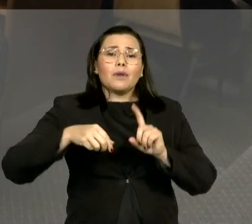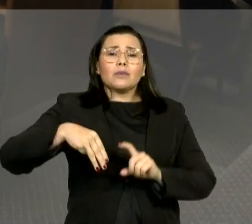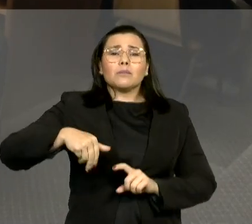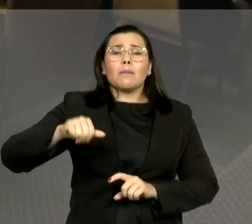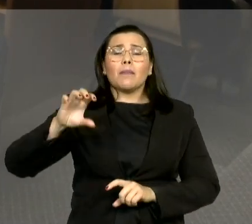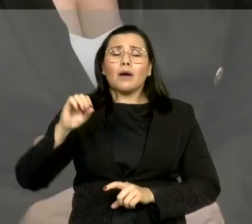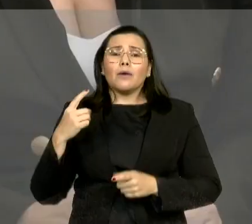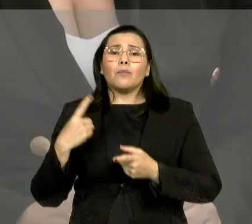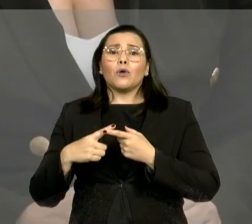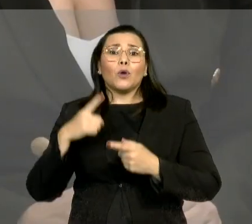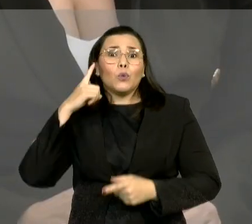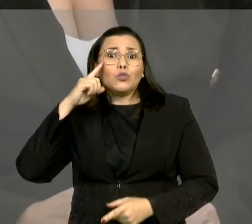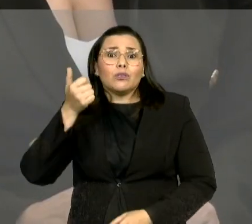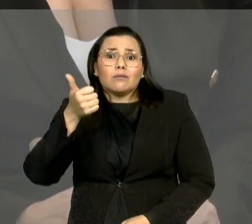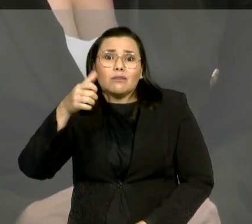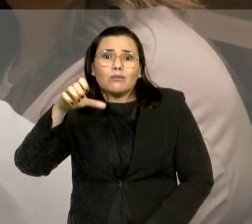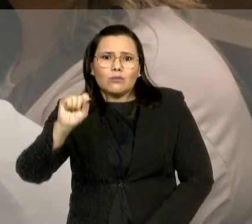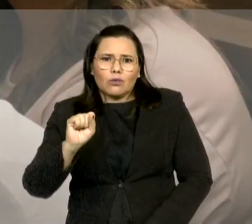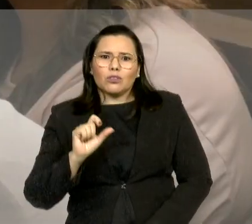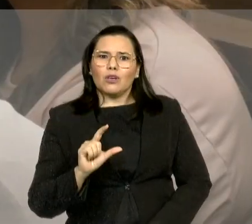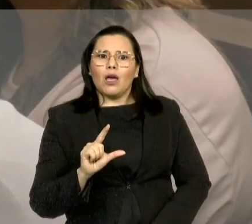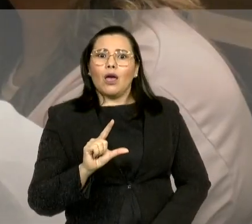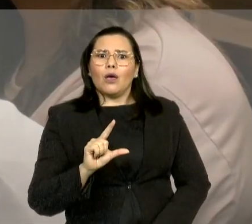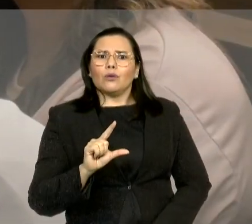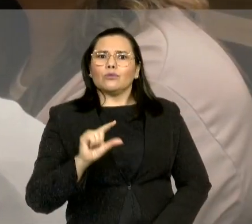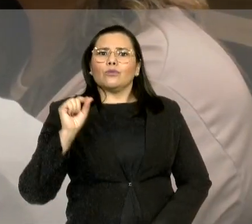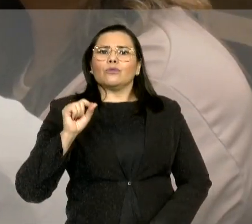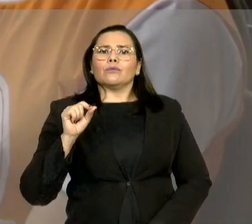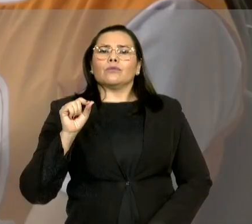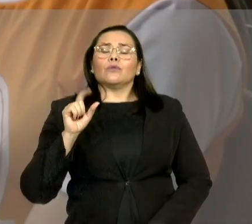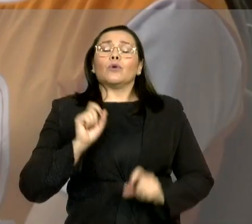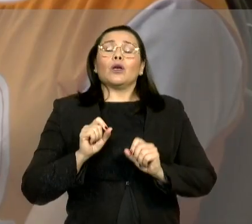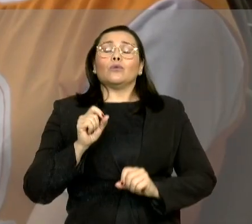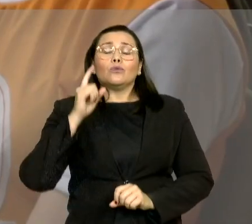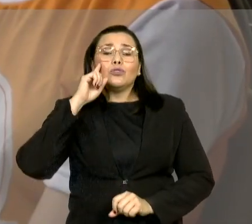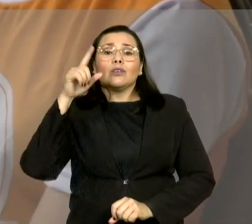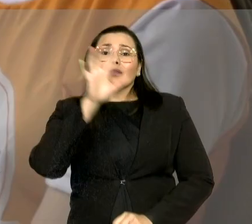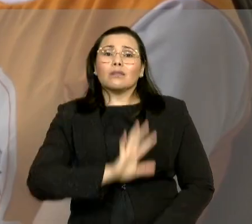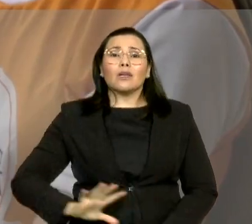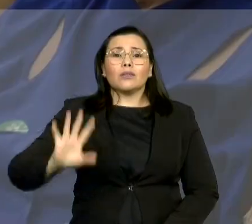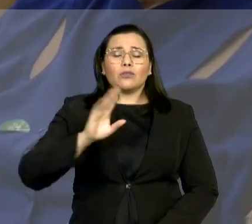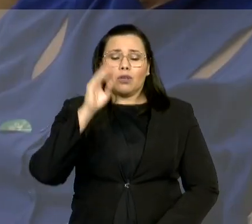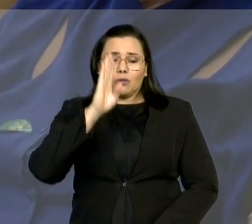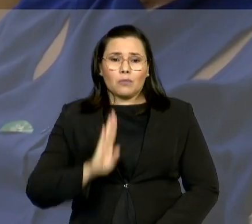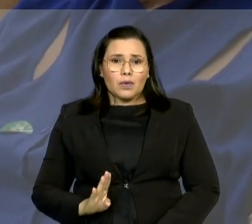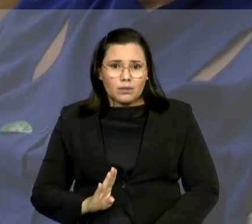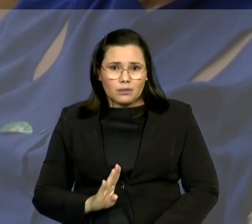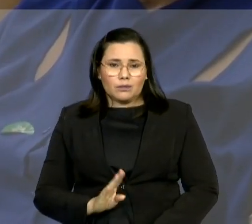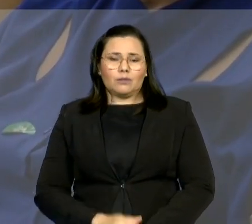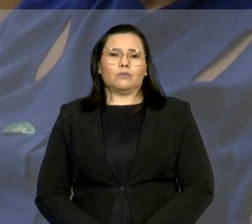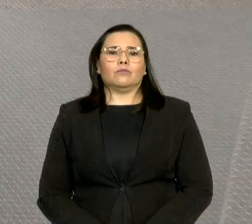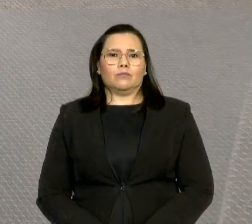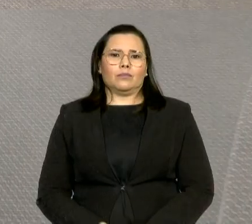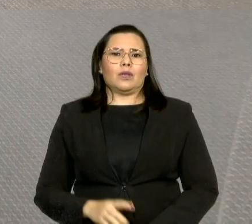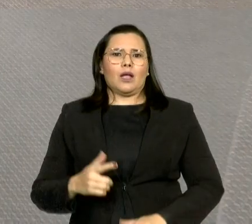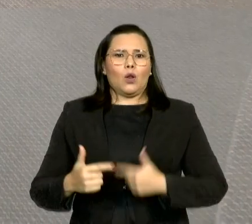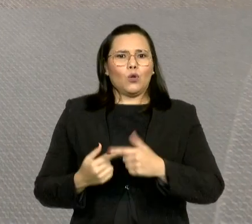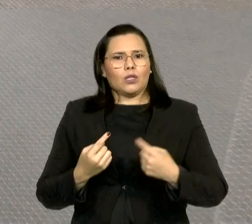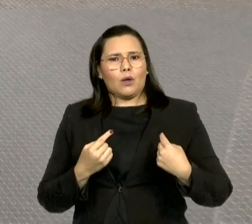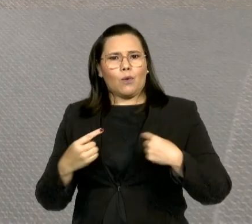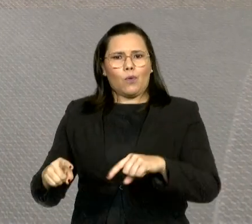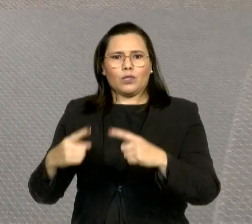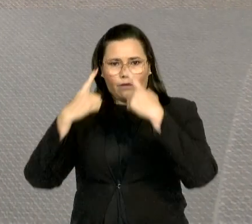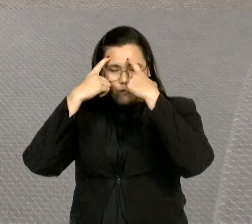de Combate ao Abuso e à Exploração Sexual de Crianças e Adolescentes é celebrado em 18 de maio. Durante o evento,